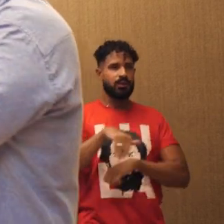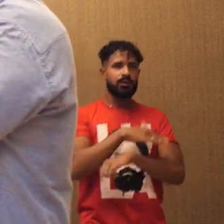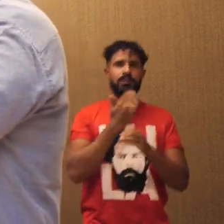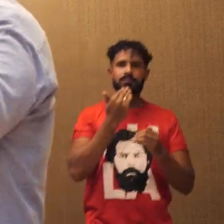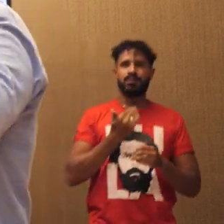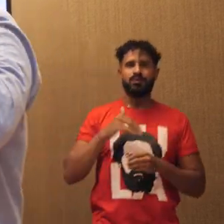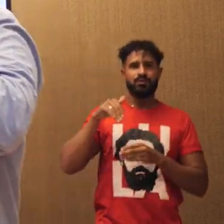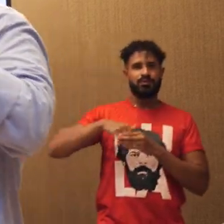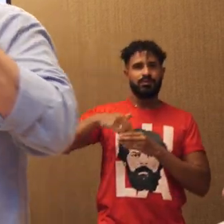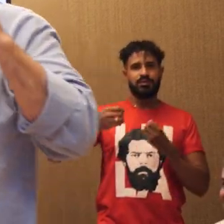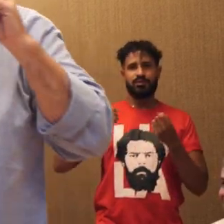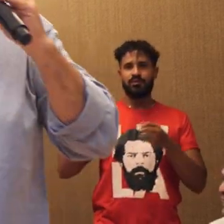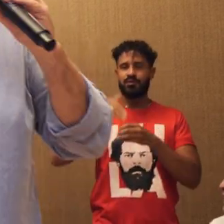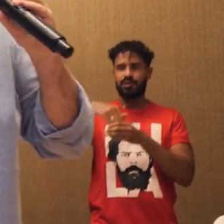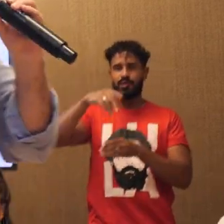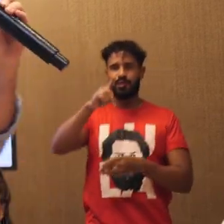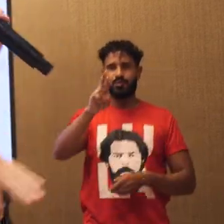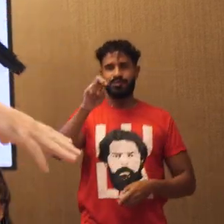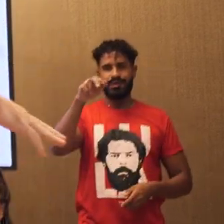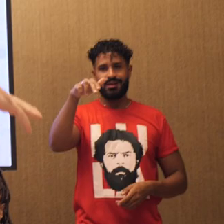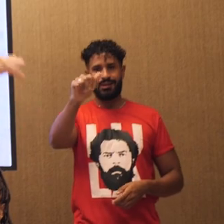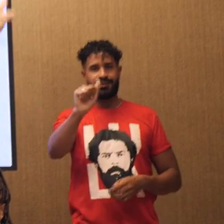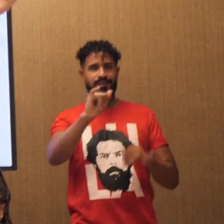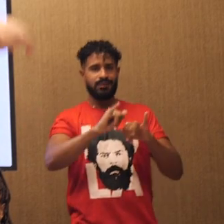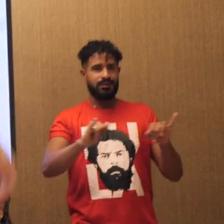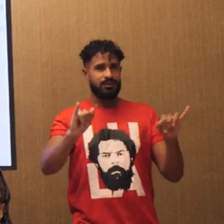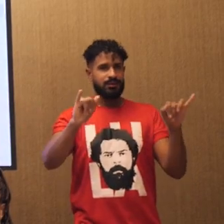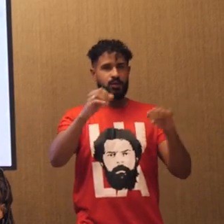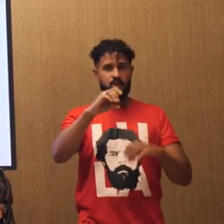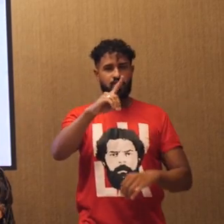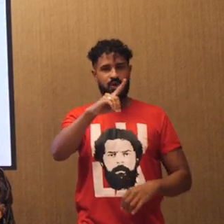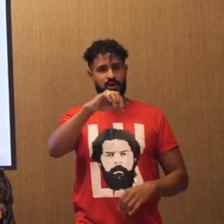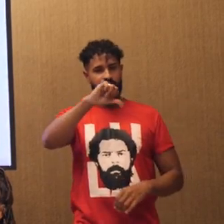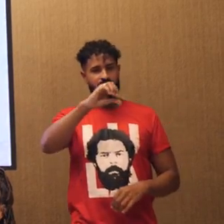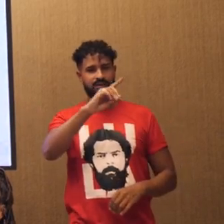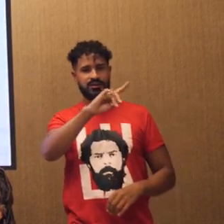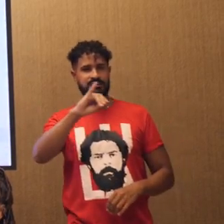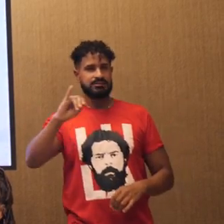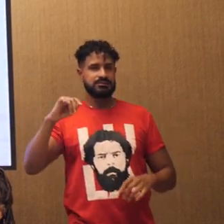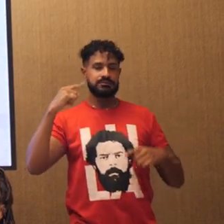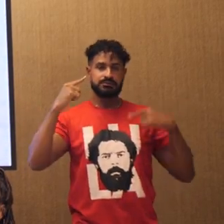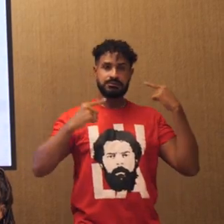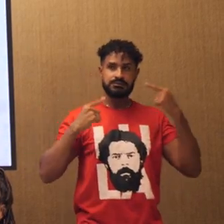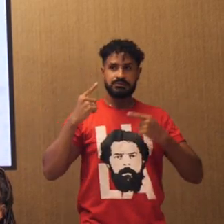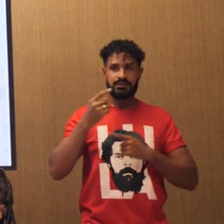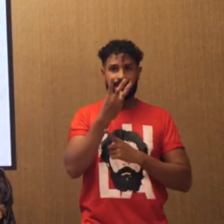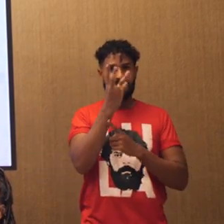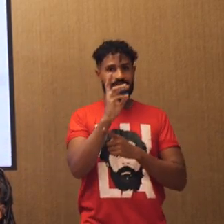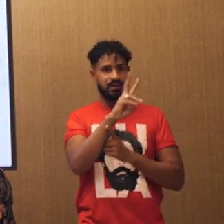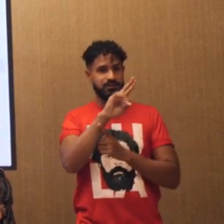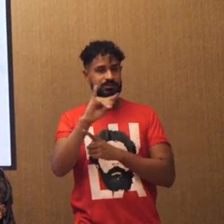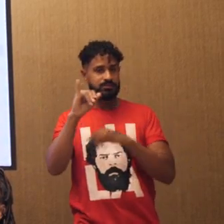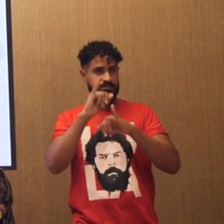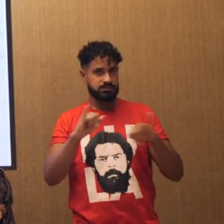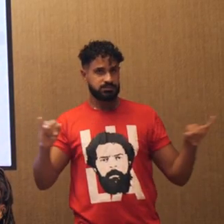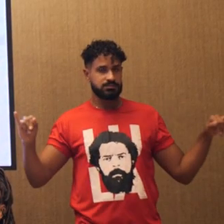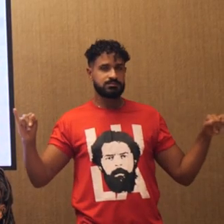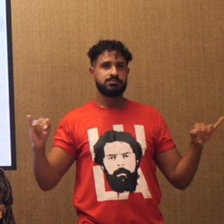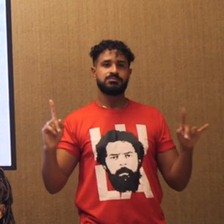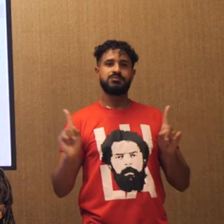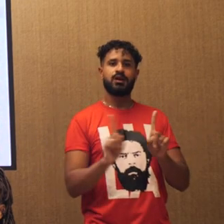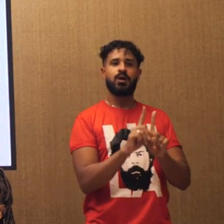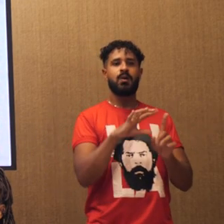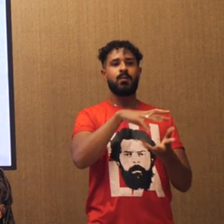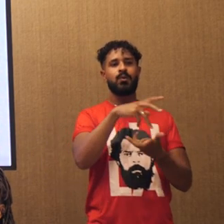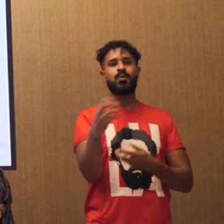voto, tem que votar para a Dorcelina, tem que eleger a Dorcelina. A campanha era de 90 dias, Lindbergh, uma loucura. Com 30 dias de campanha aparece lá em Mundo